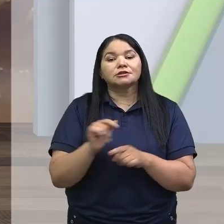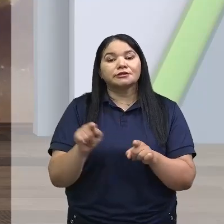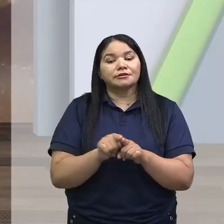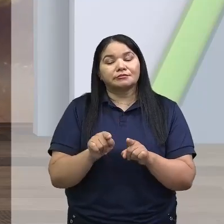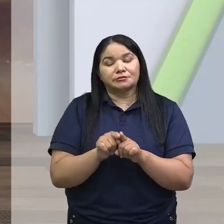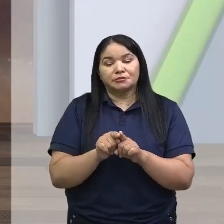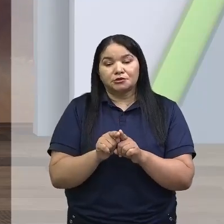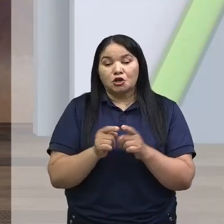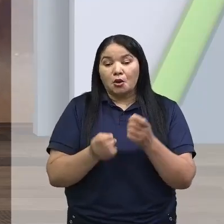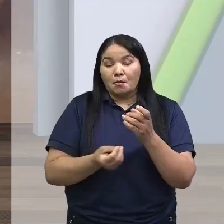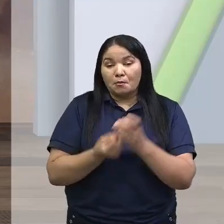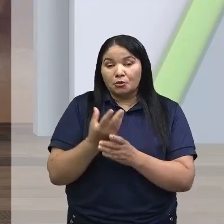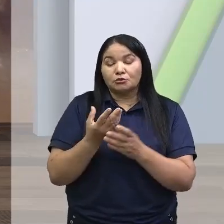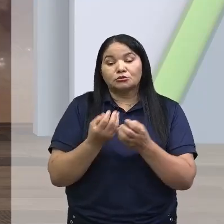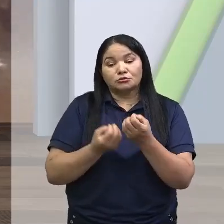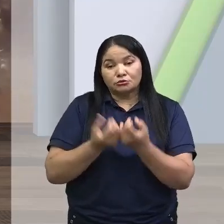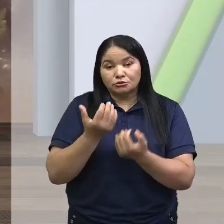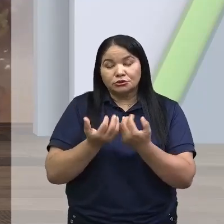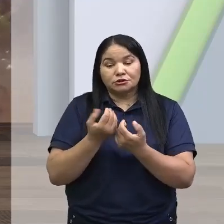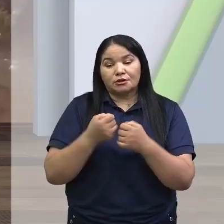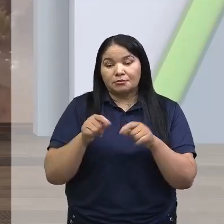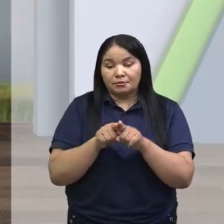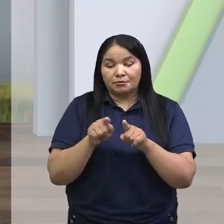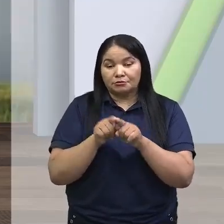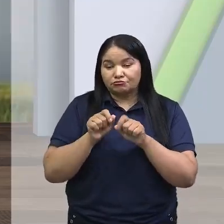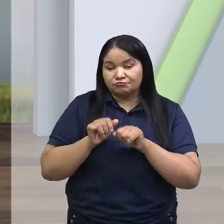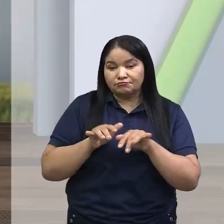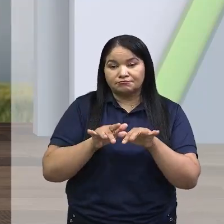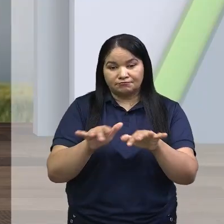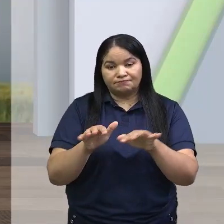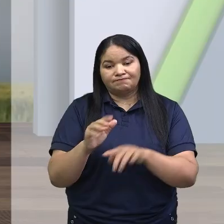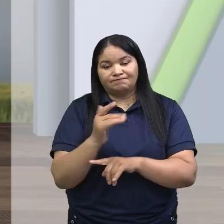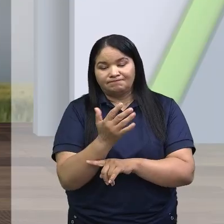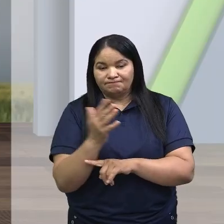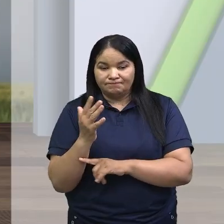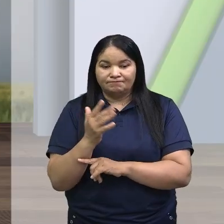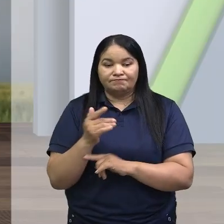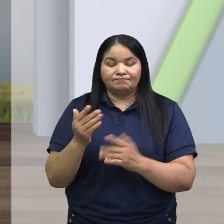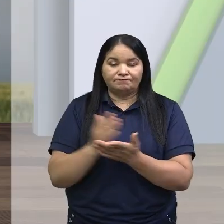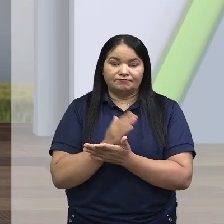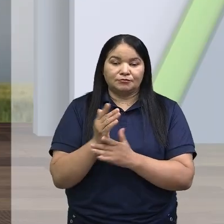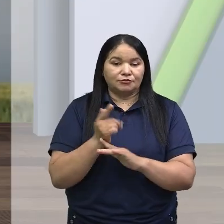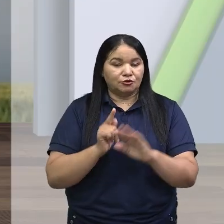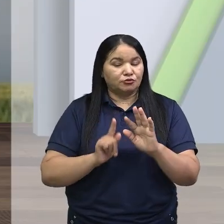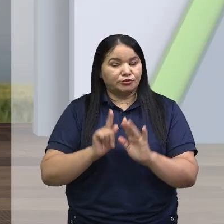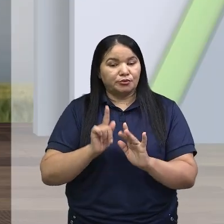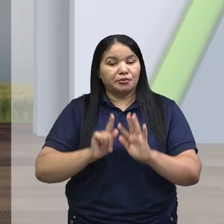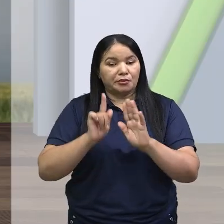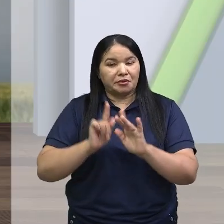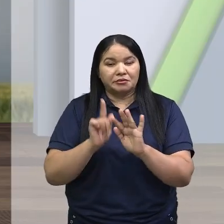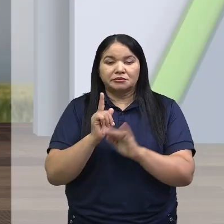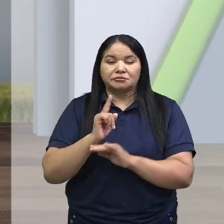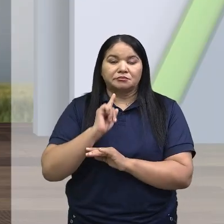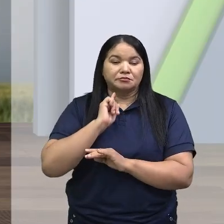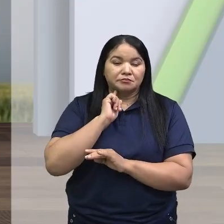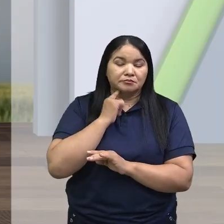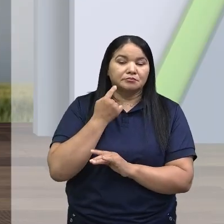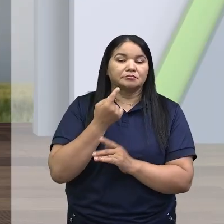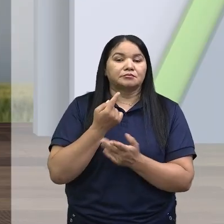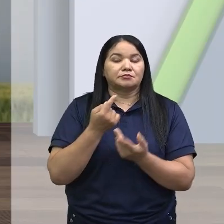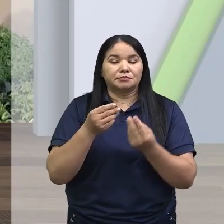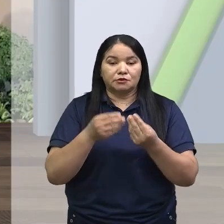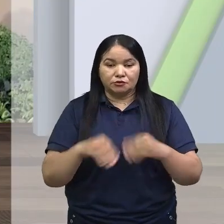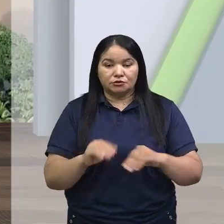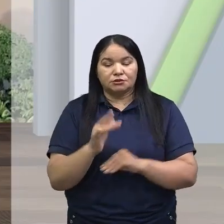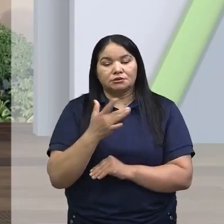eles produzem, né, eles lançam na natureza aí esses gases que são extremamente nocivos à